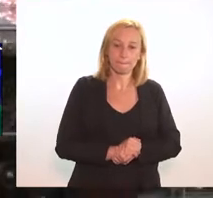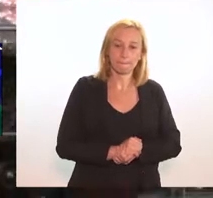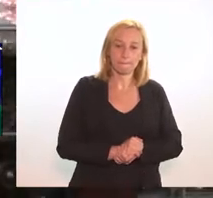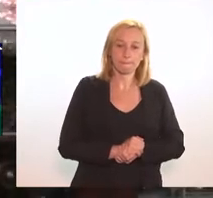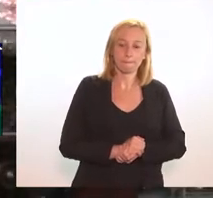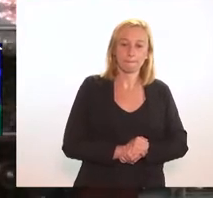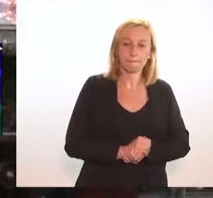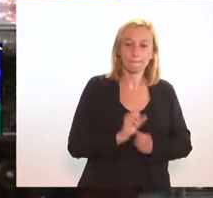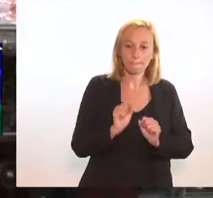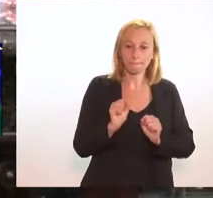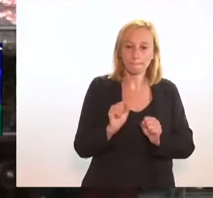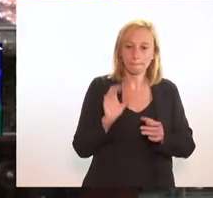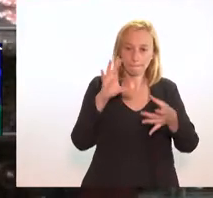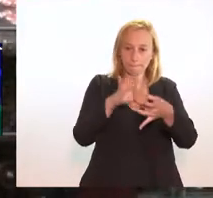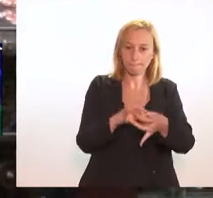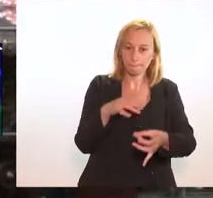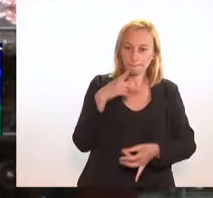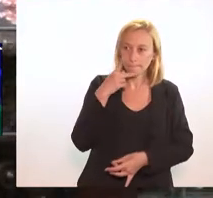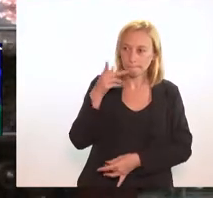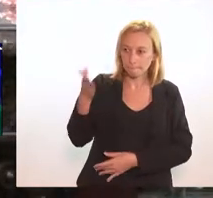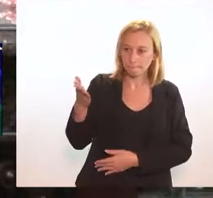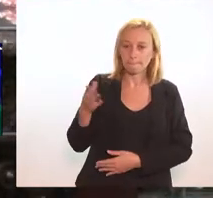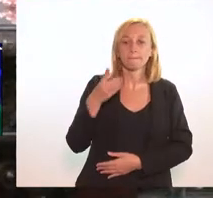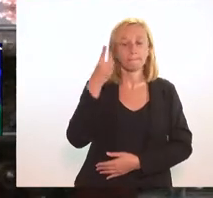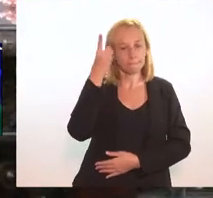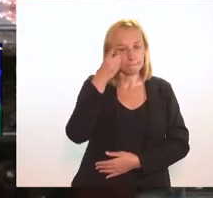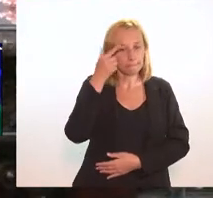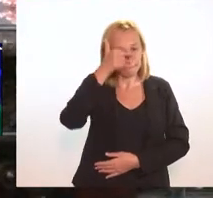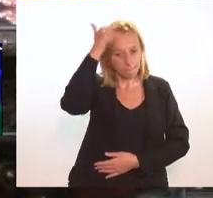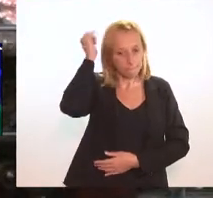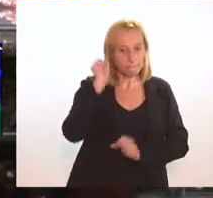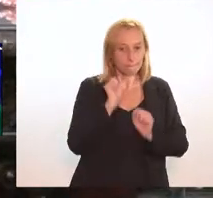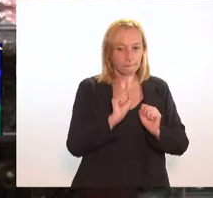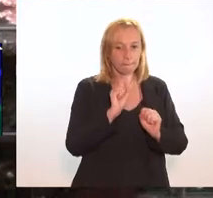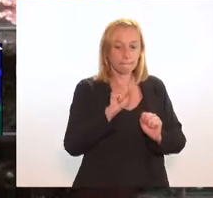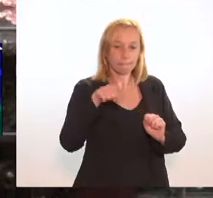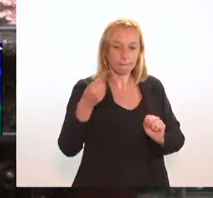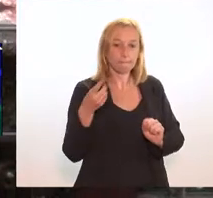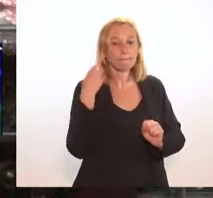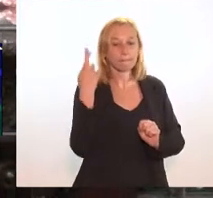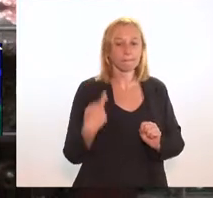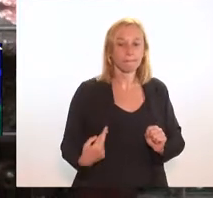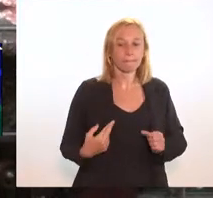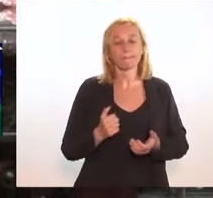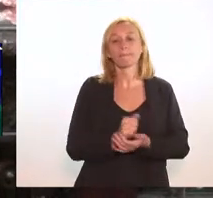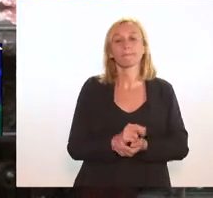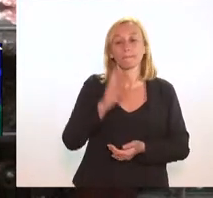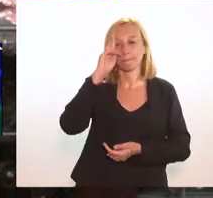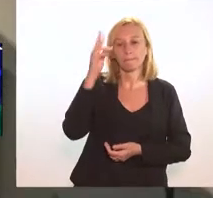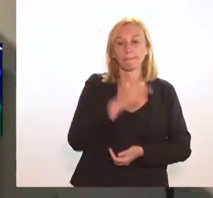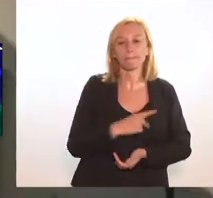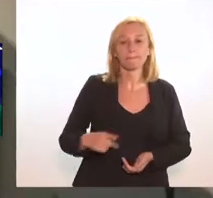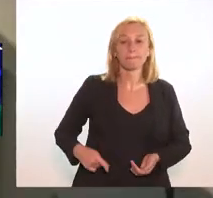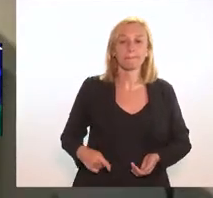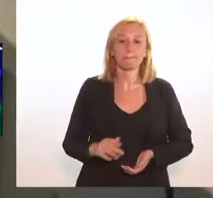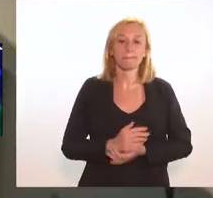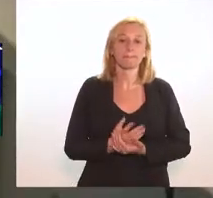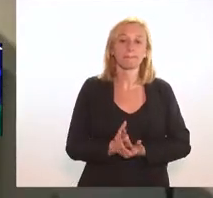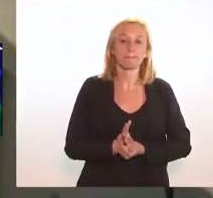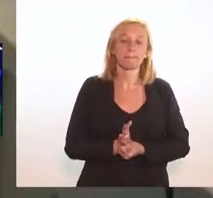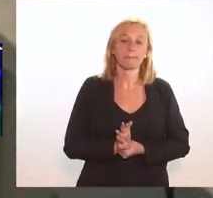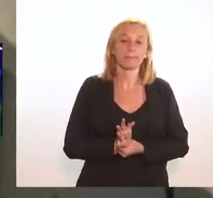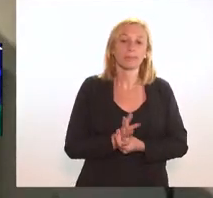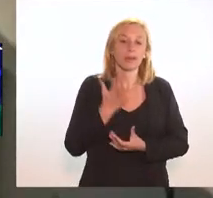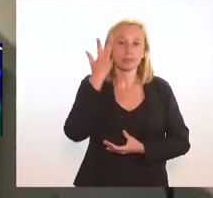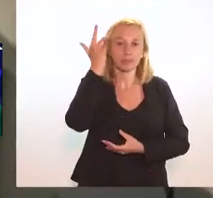Posso complementar, presidente? Por favor, Luiz. Em seguida, eu quero ouvir a deputada Renata Souza. Presidente, a partir de